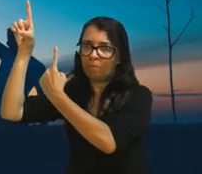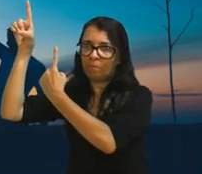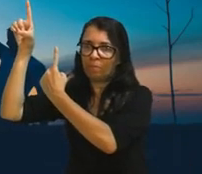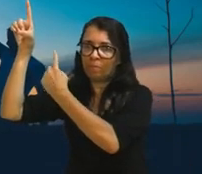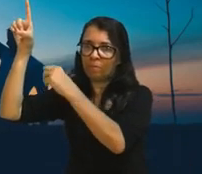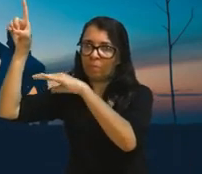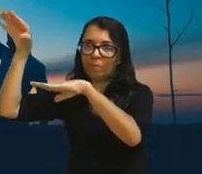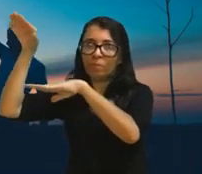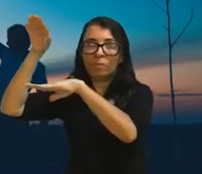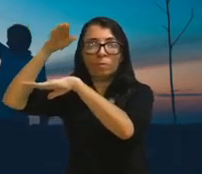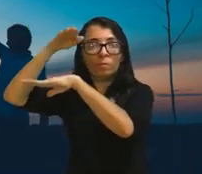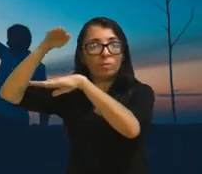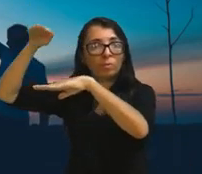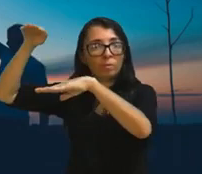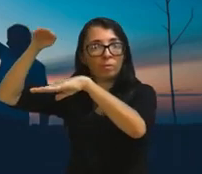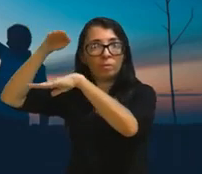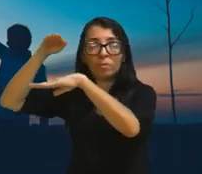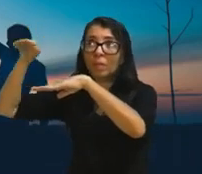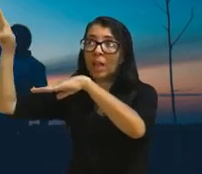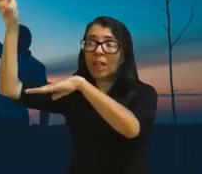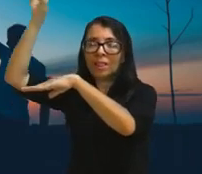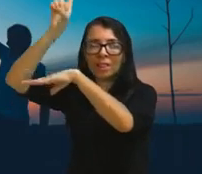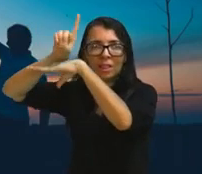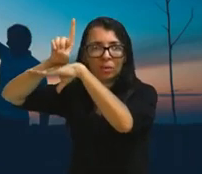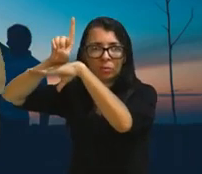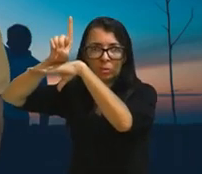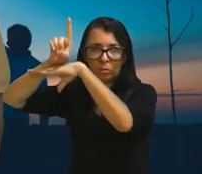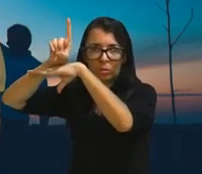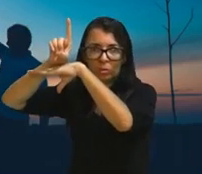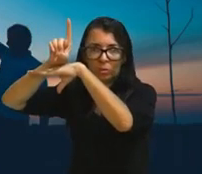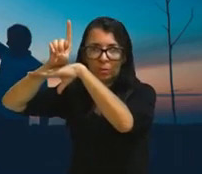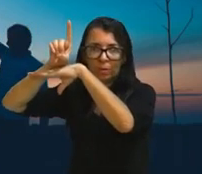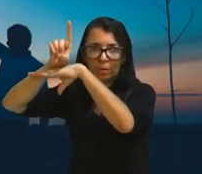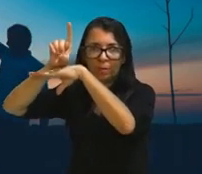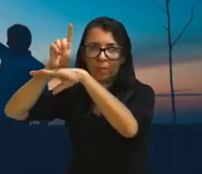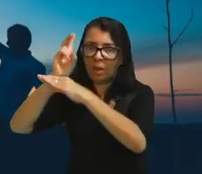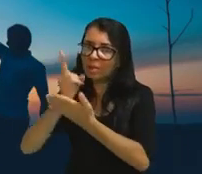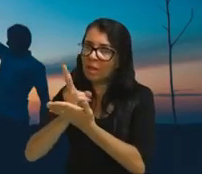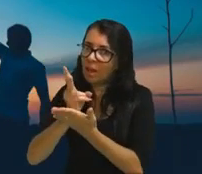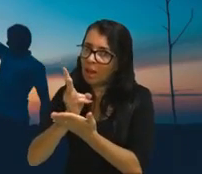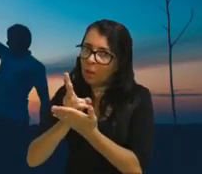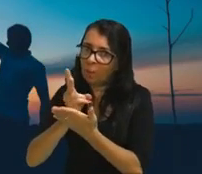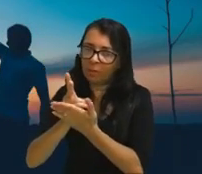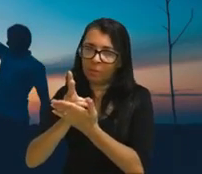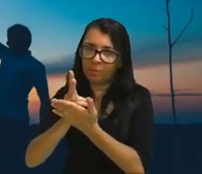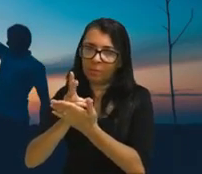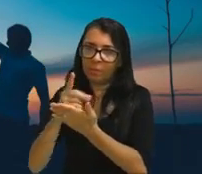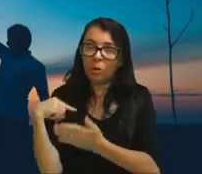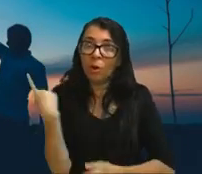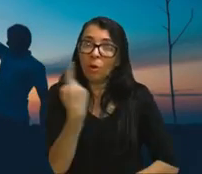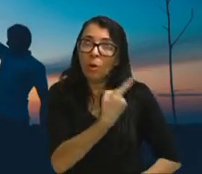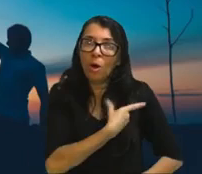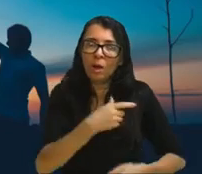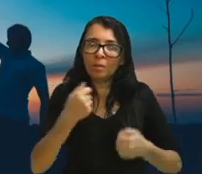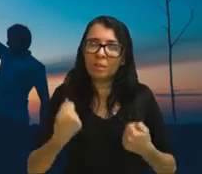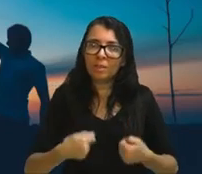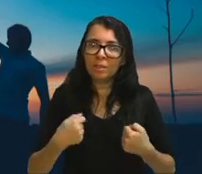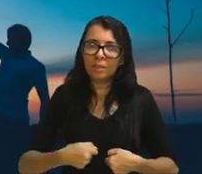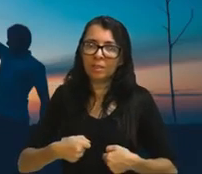Deus. Se o seu lar está passando por alguma dificuldade, não